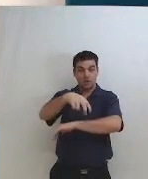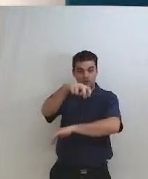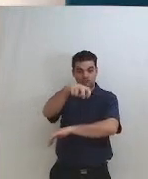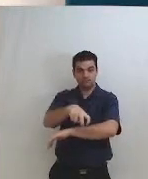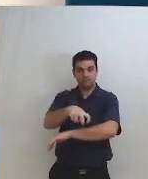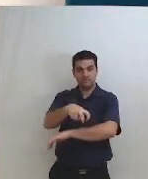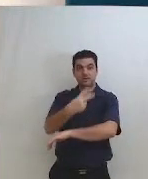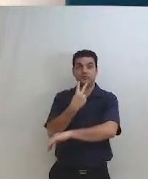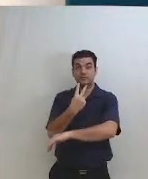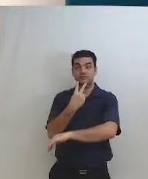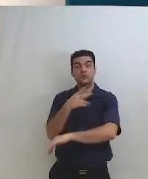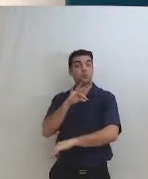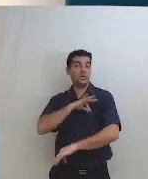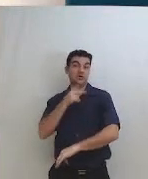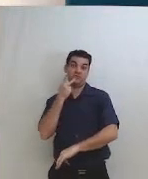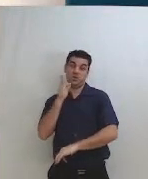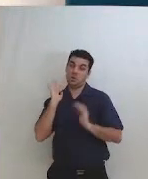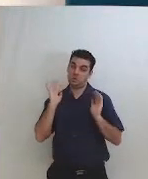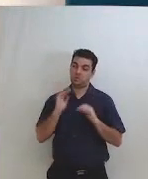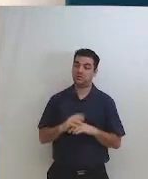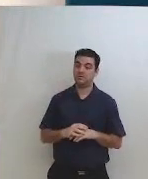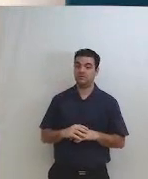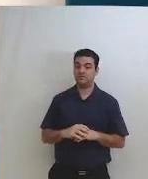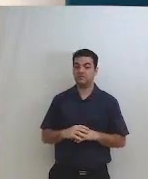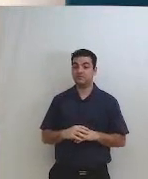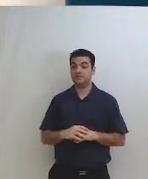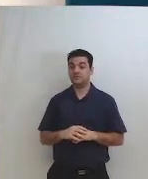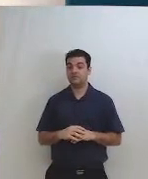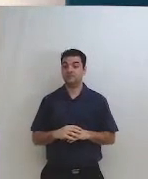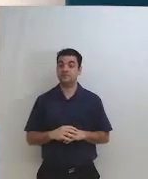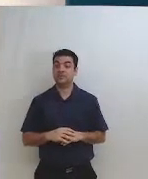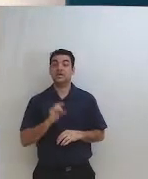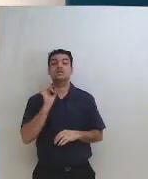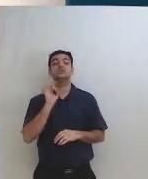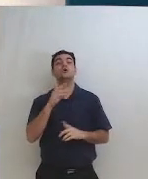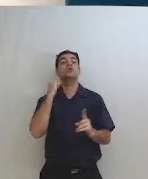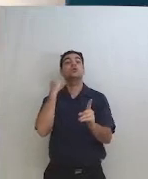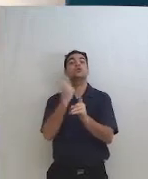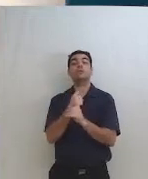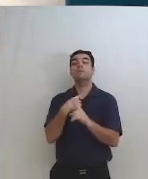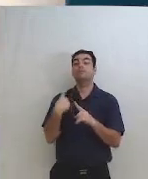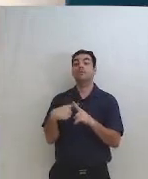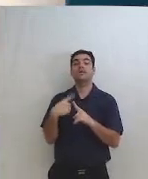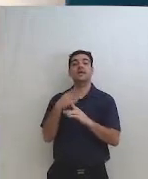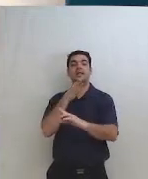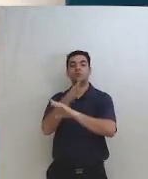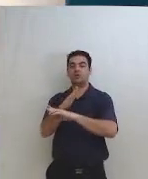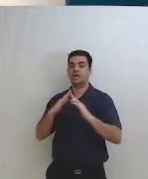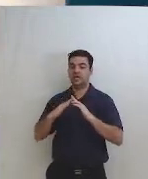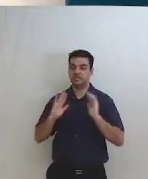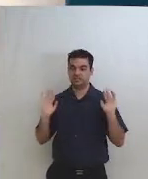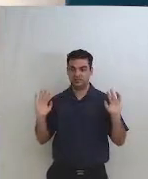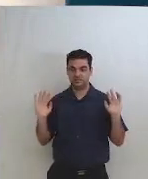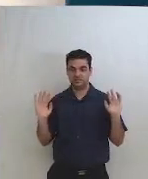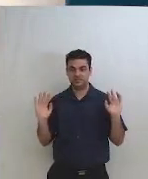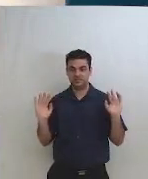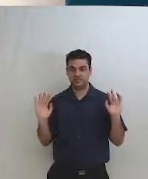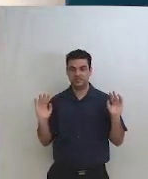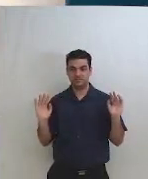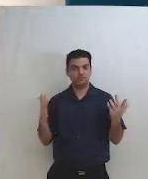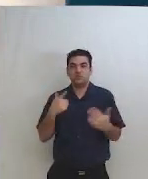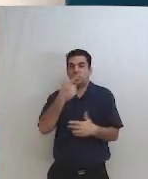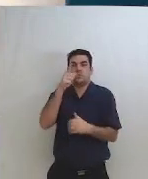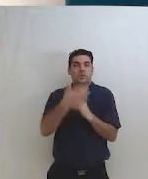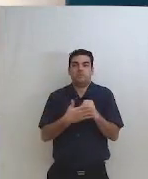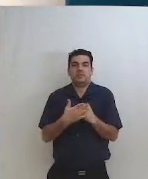policiais militares aqui, só foi descoberto já pelo ingresso ilegal. Não havia nenhuma outra fundada suspeita para